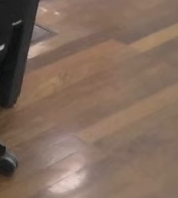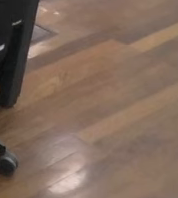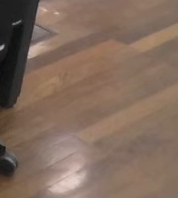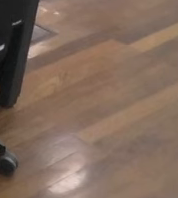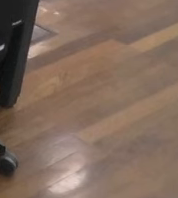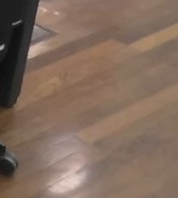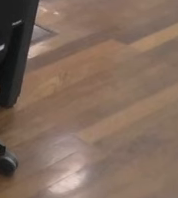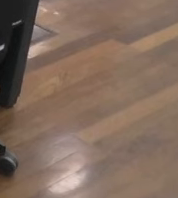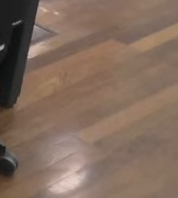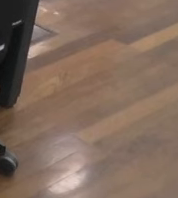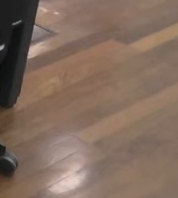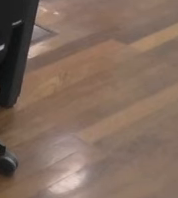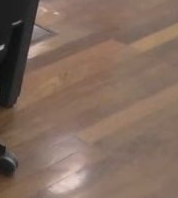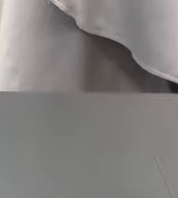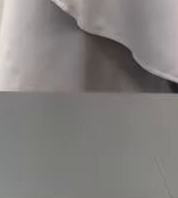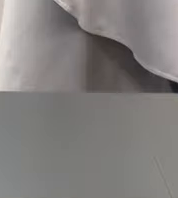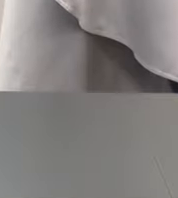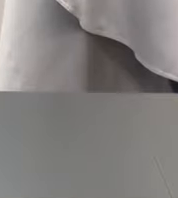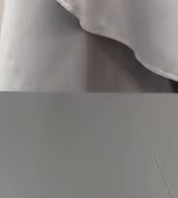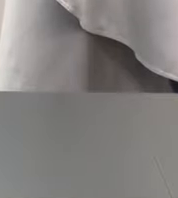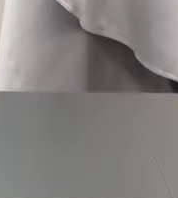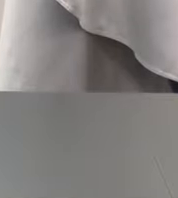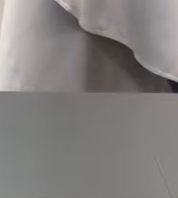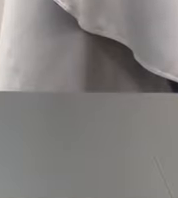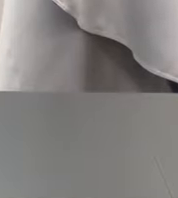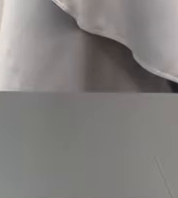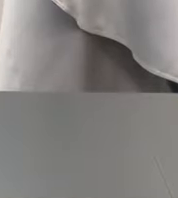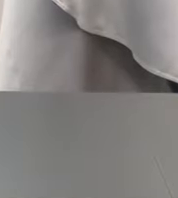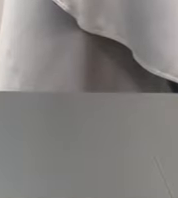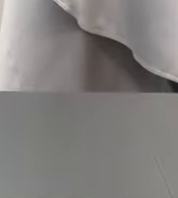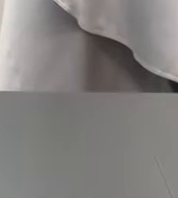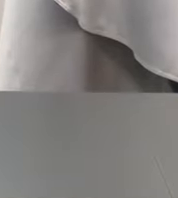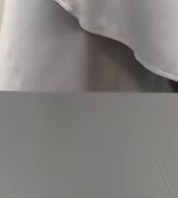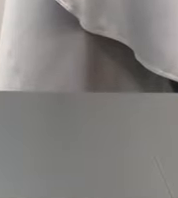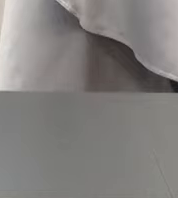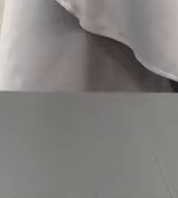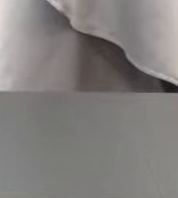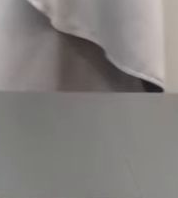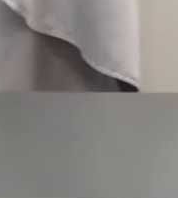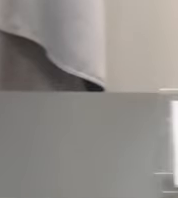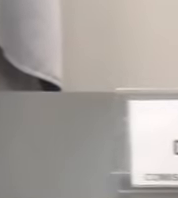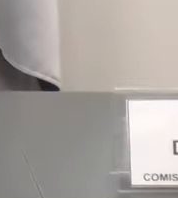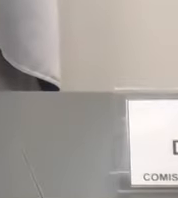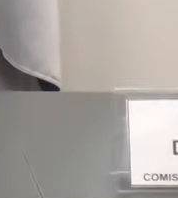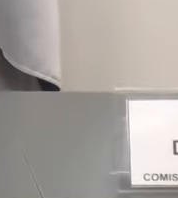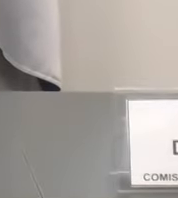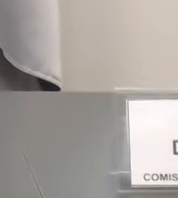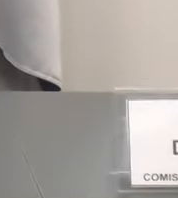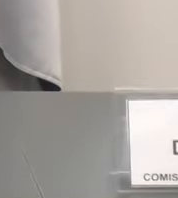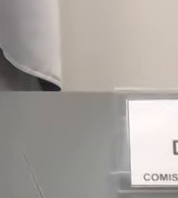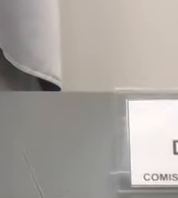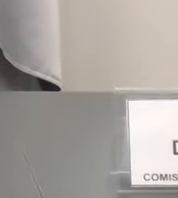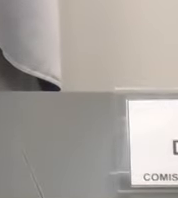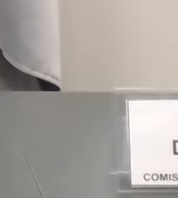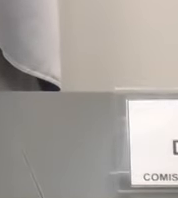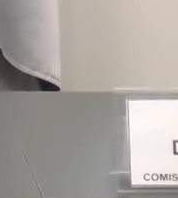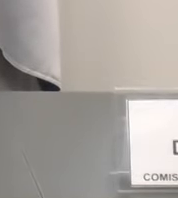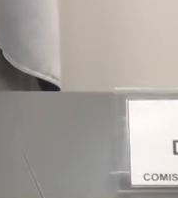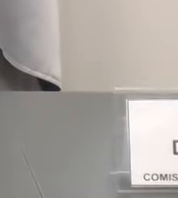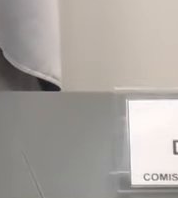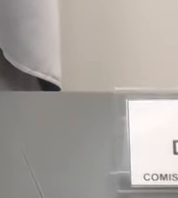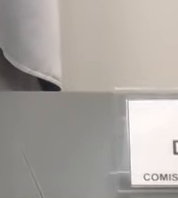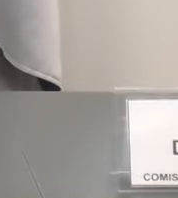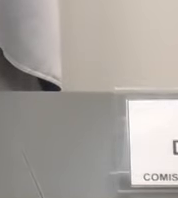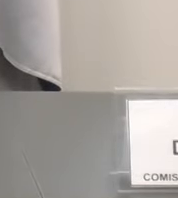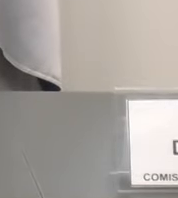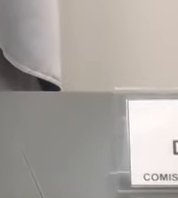Bom dia a todos. Havendo número legal sobre a proteção de Deus, declaro aberto os trabalhos, conforme edital de convocação, cumprimentando o deputado Mink,